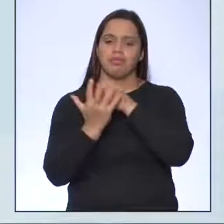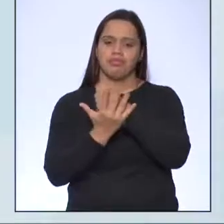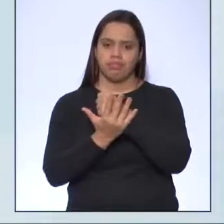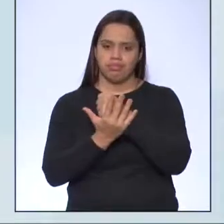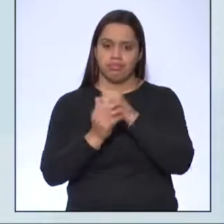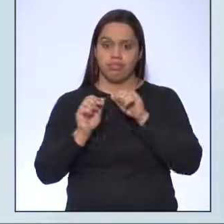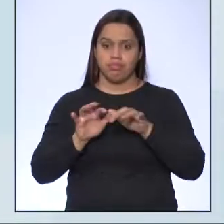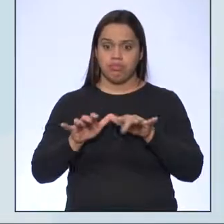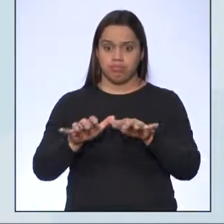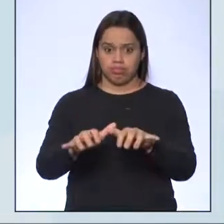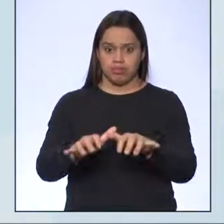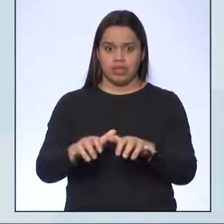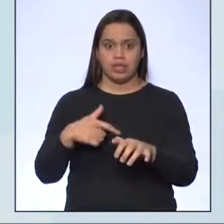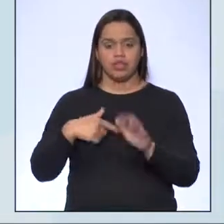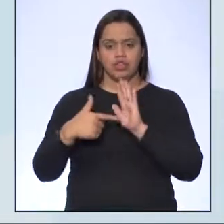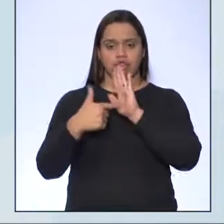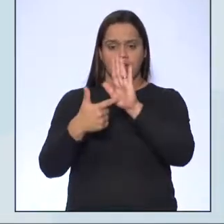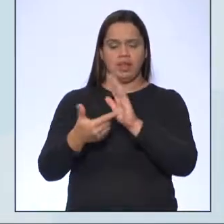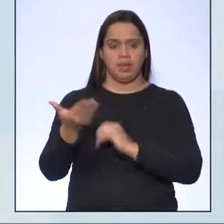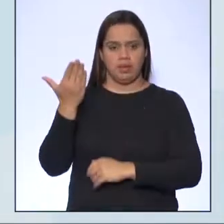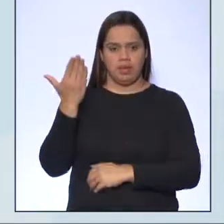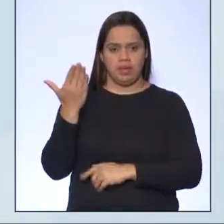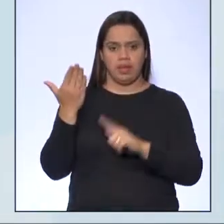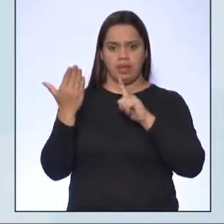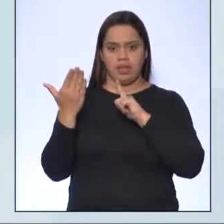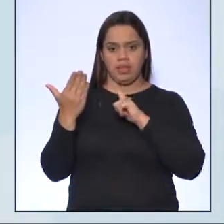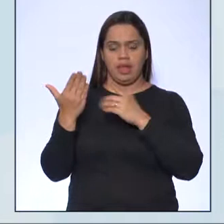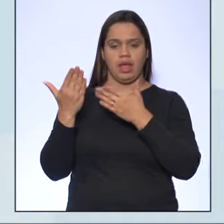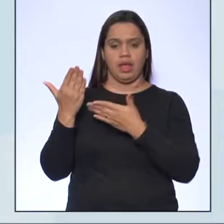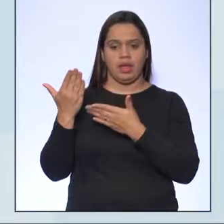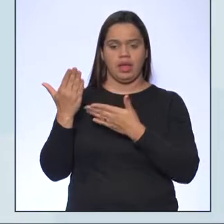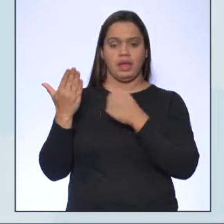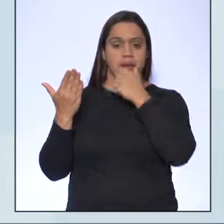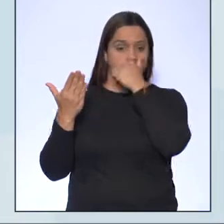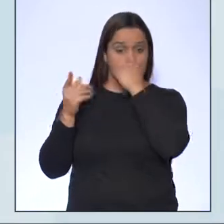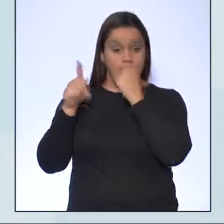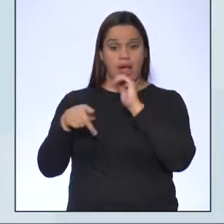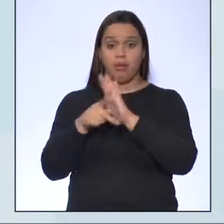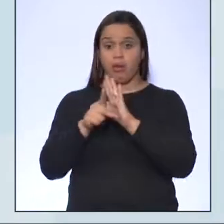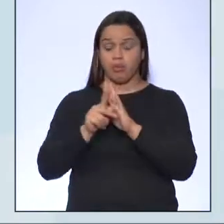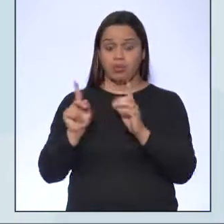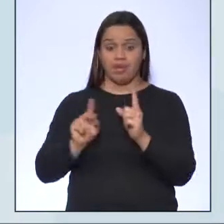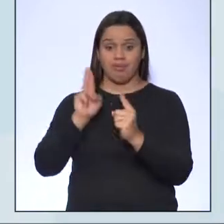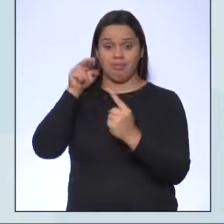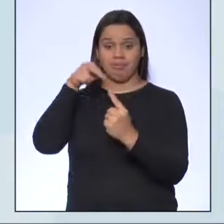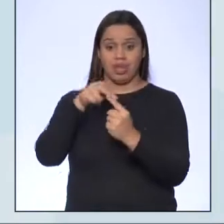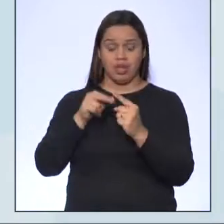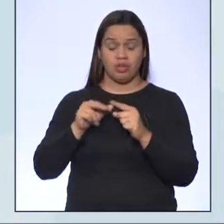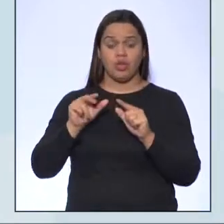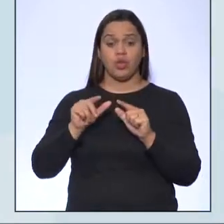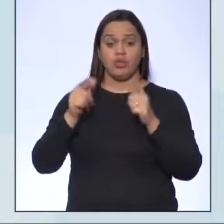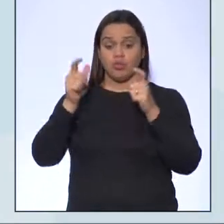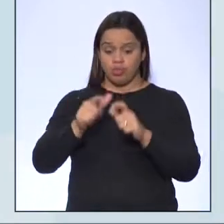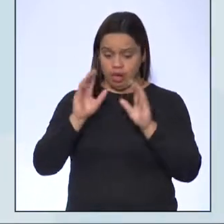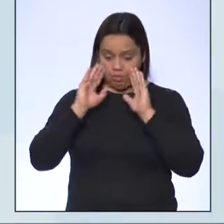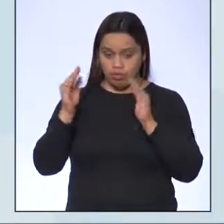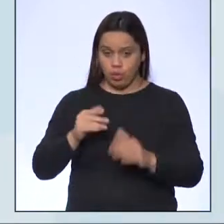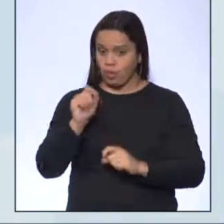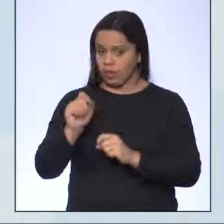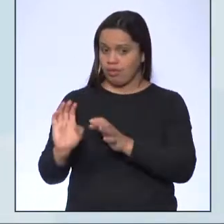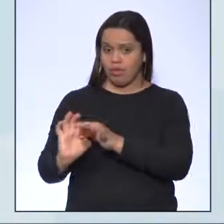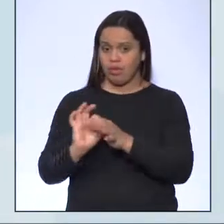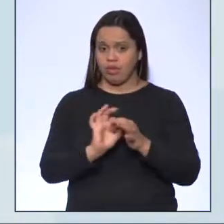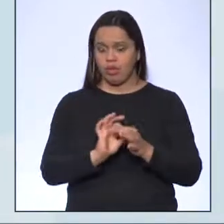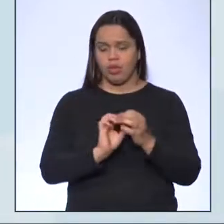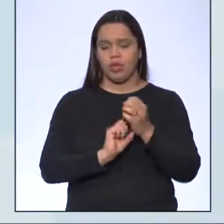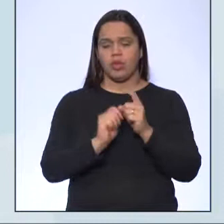tela uma representação, né, uma anamorfose que traz um pouquinho desse contexto. Quando a gente estava em